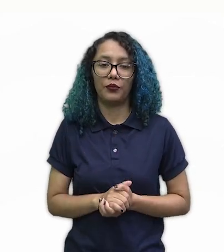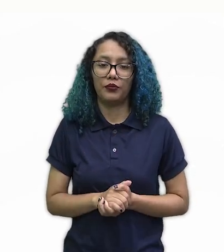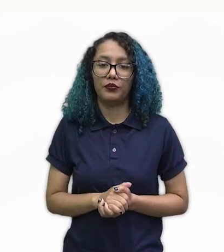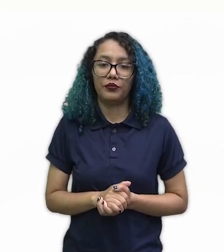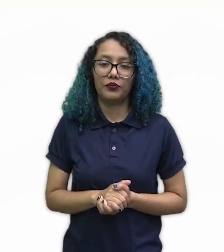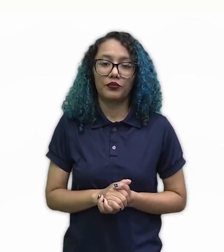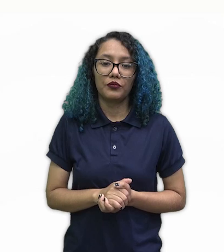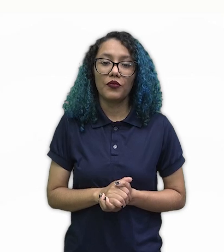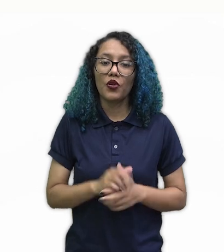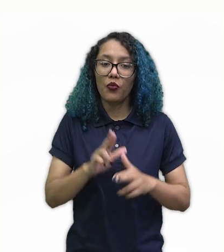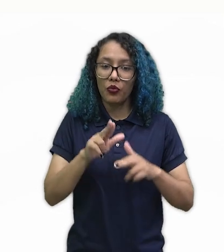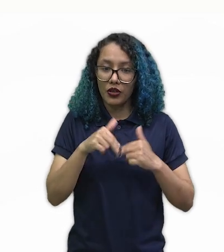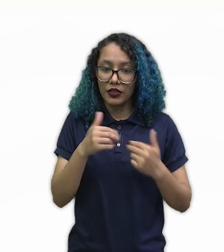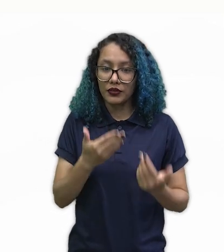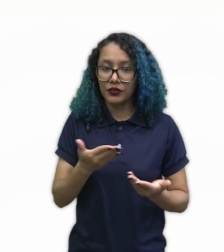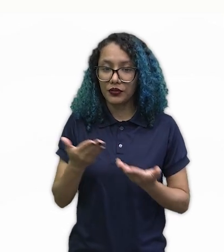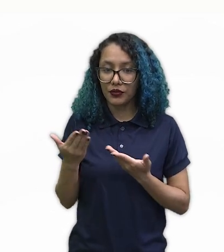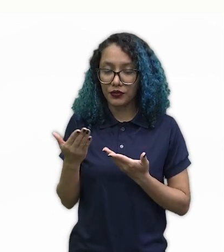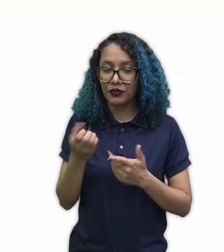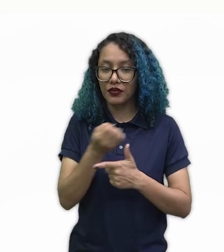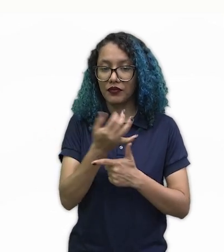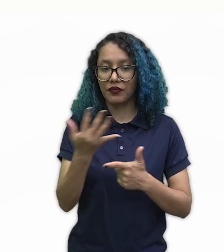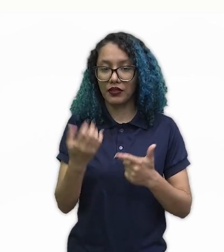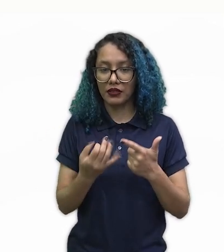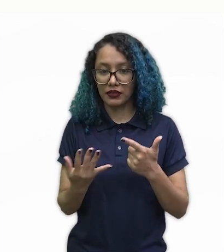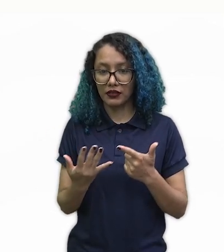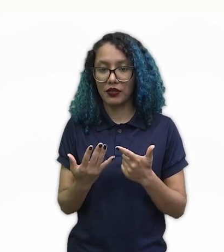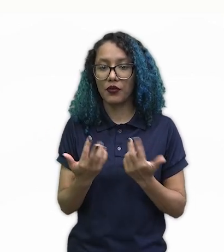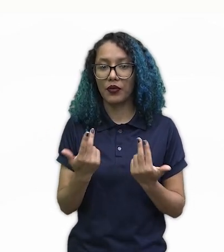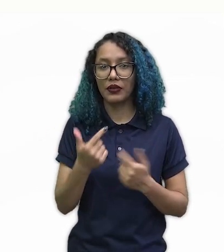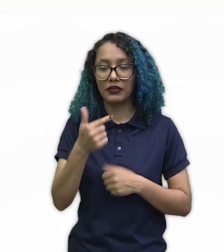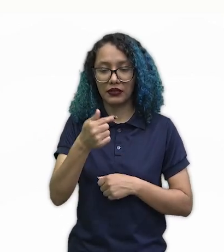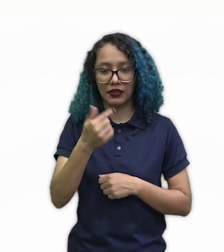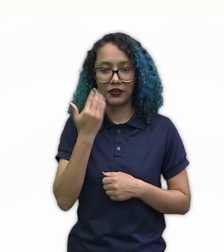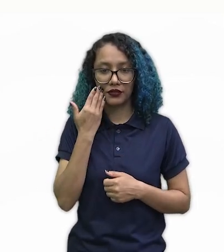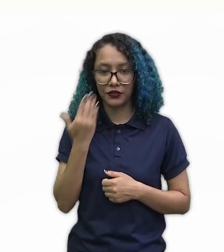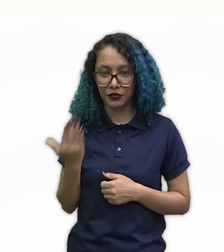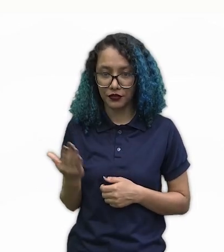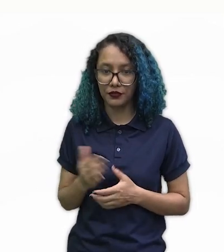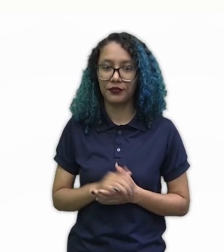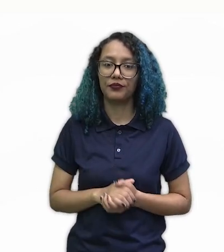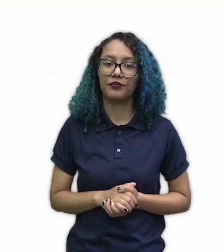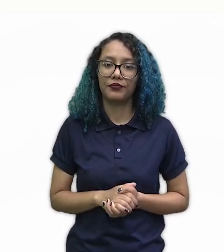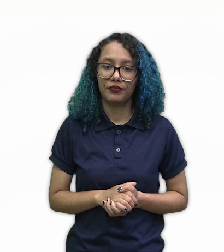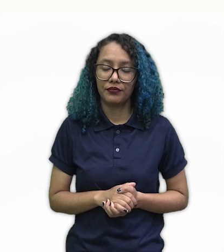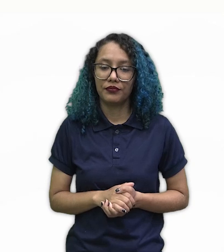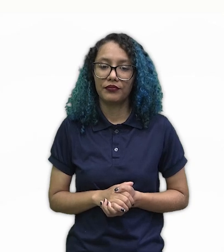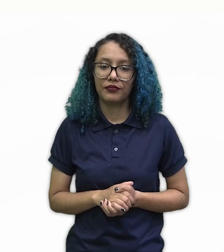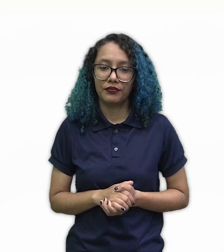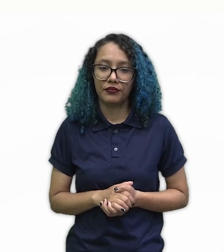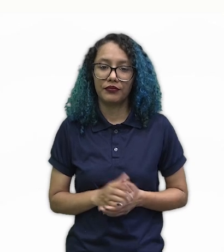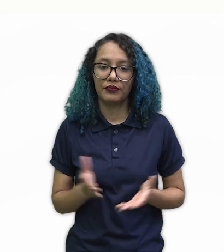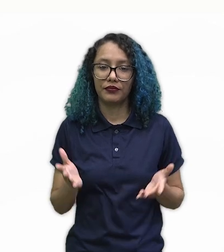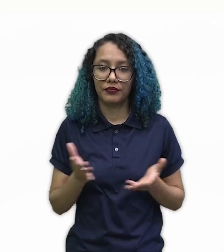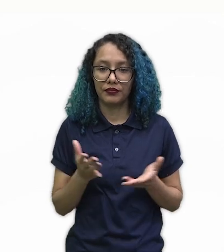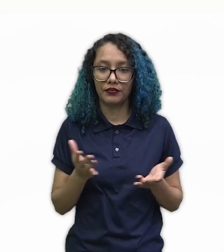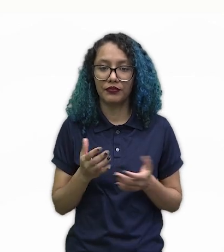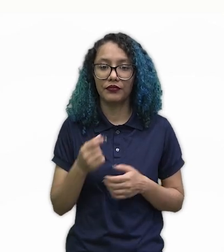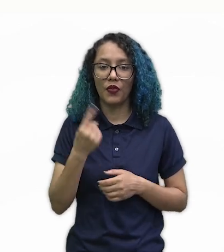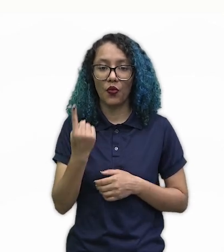essa fração aqui em cima se transformou em 7 aqui embaixo, tá bom? Então, a gente vai ter